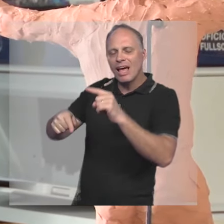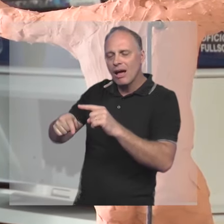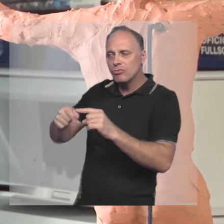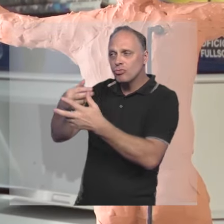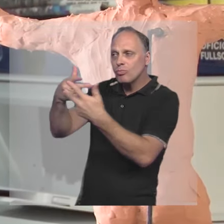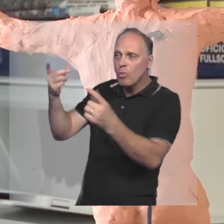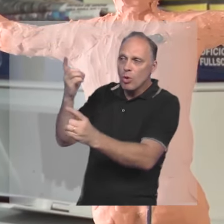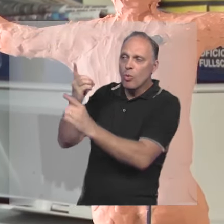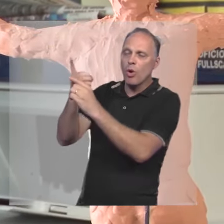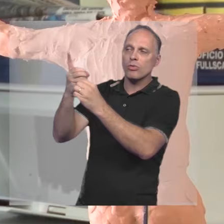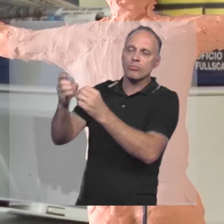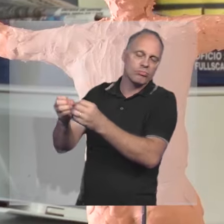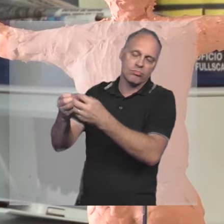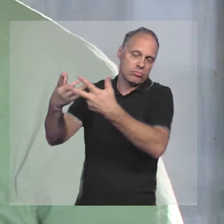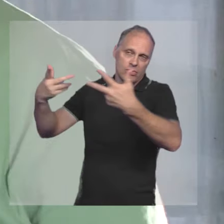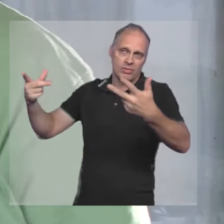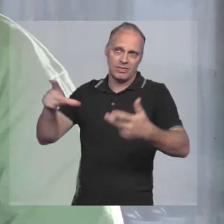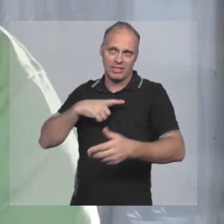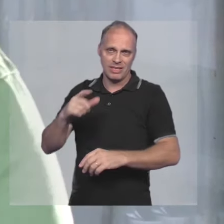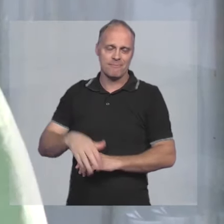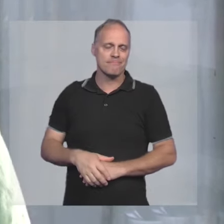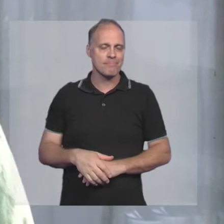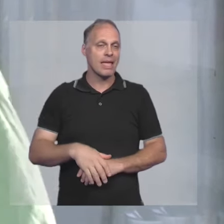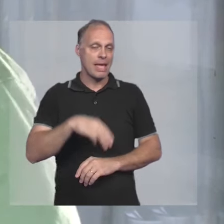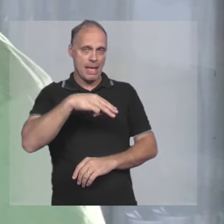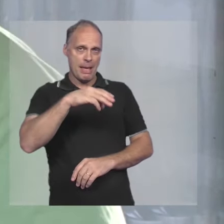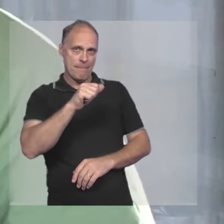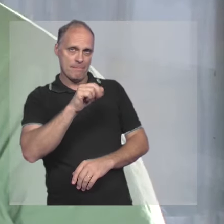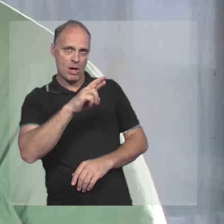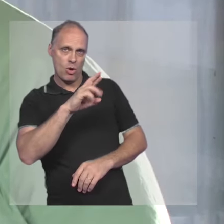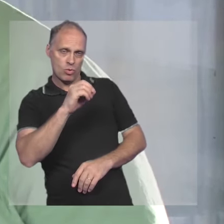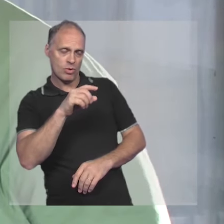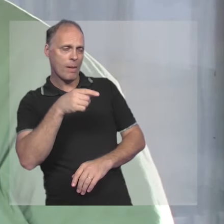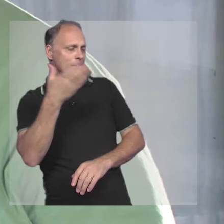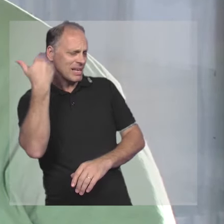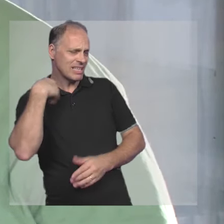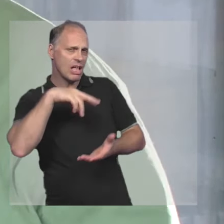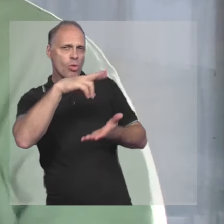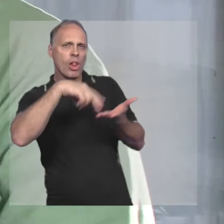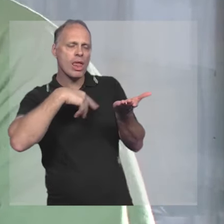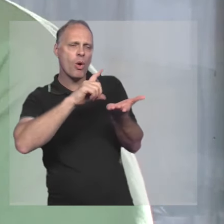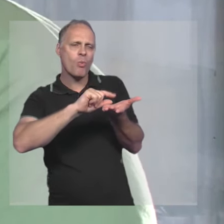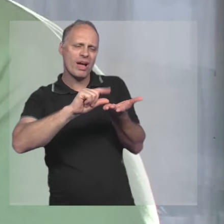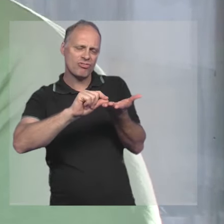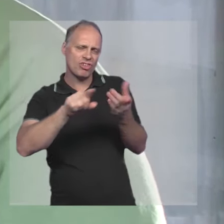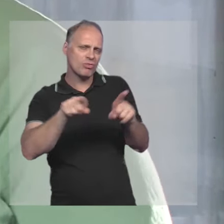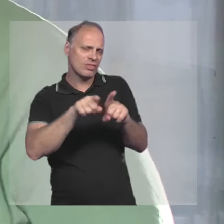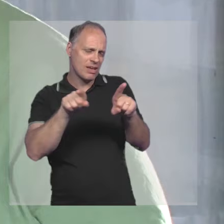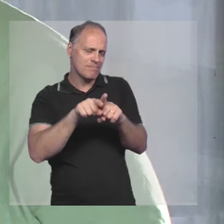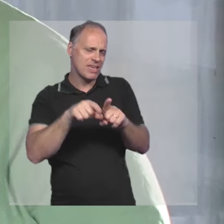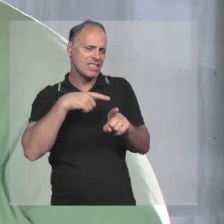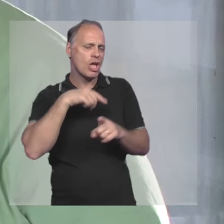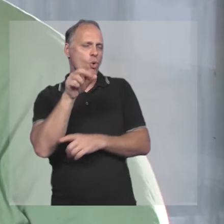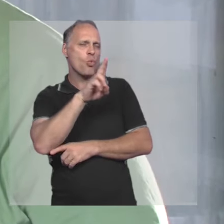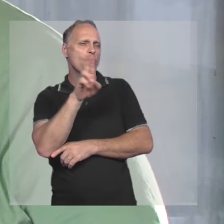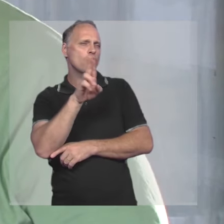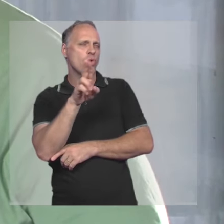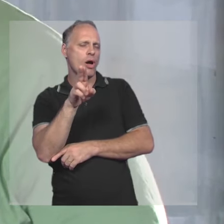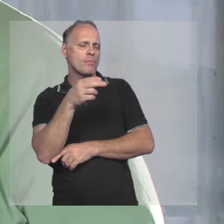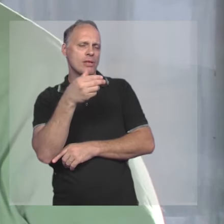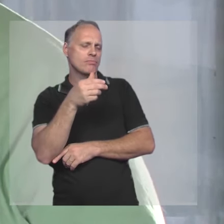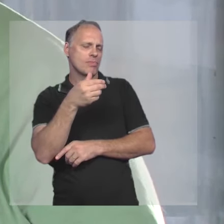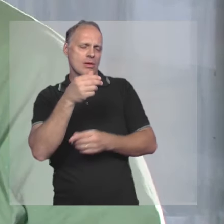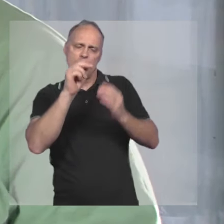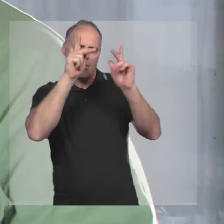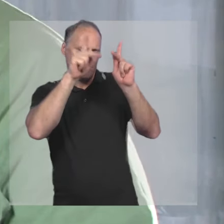um evento, eu acho sensacional. Mauro, esses dias eu li um artigo na Carta Capital, eu não vou lembrar agora o nome